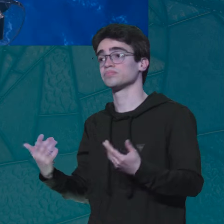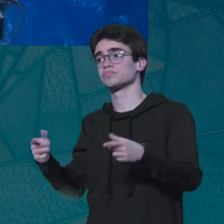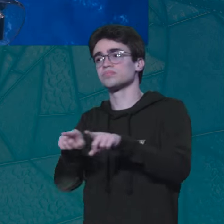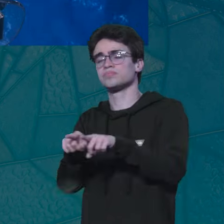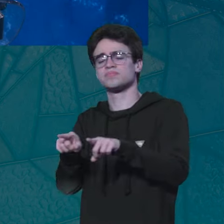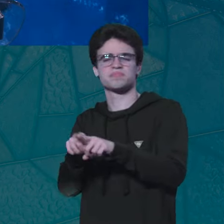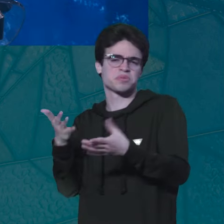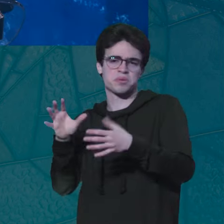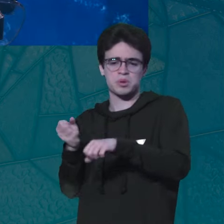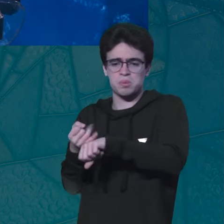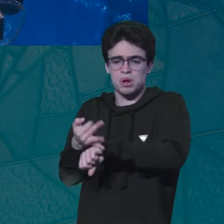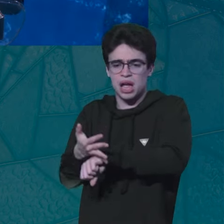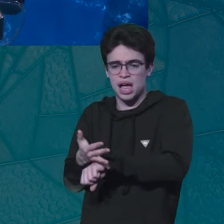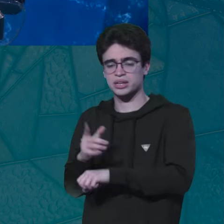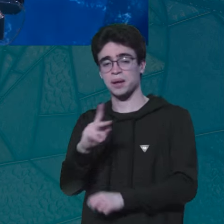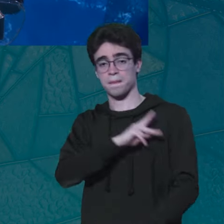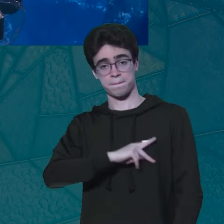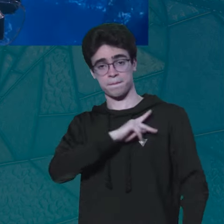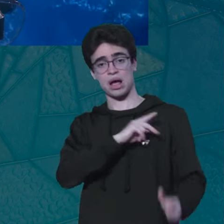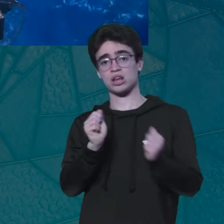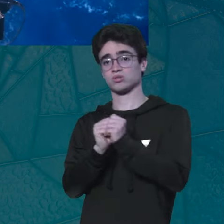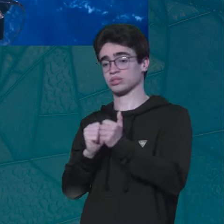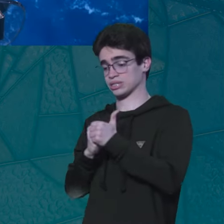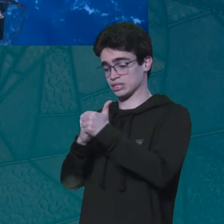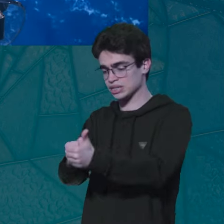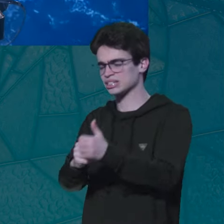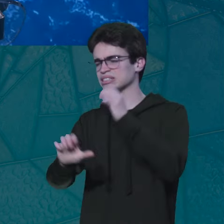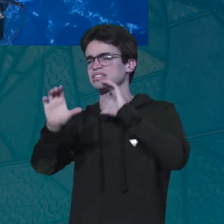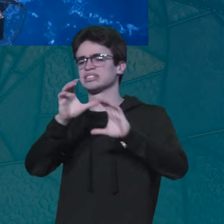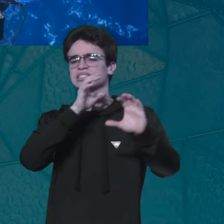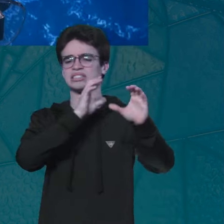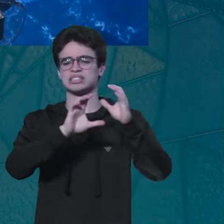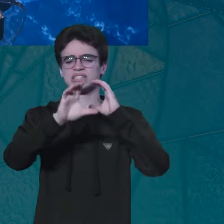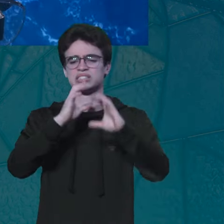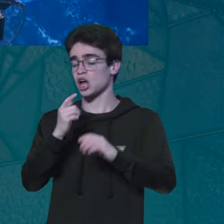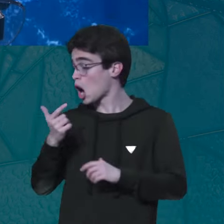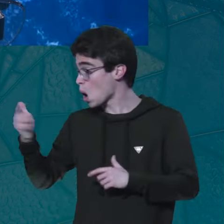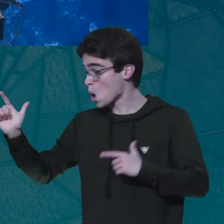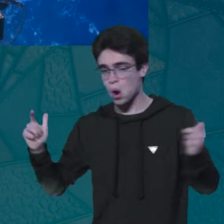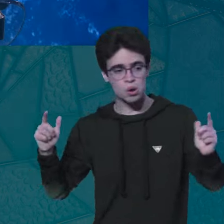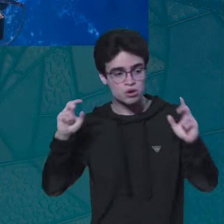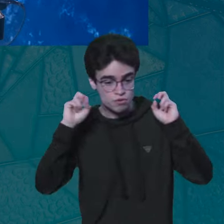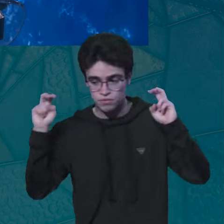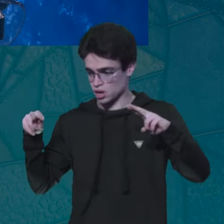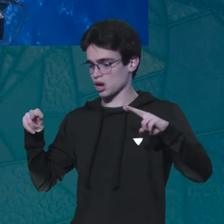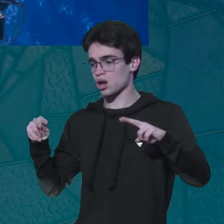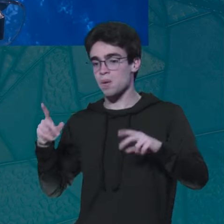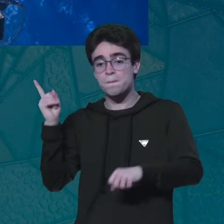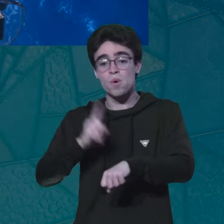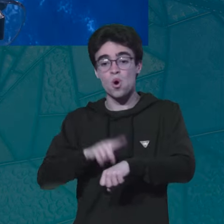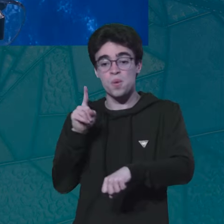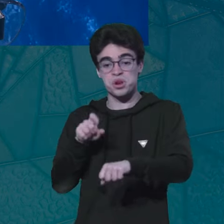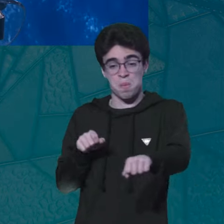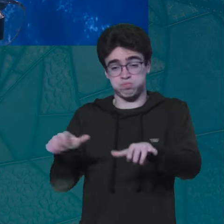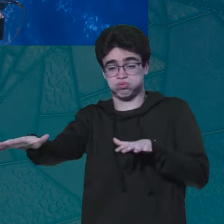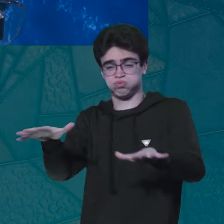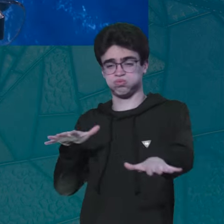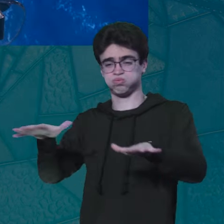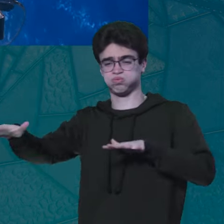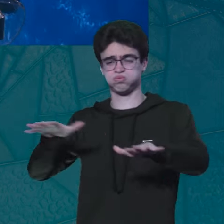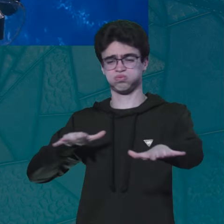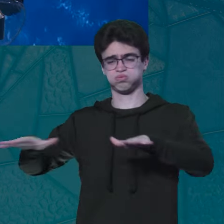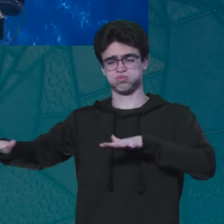estavam orando e cantando hinos a Deus. Os outros presos os ouviam. De repente, houve um terremoto tão